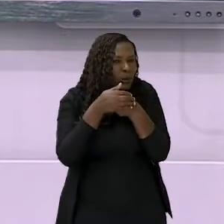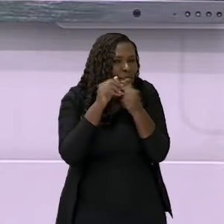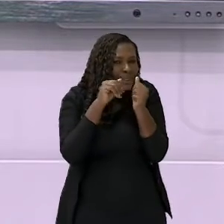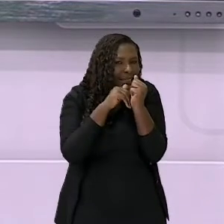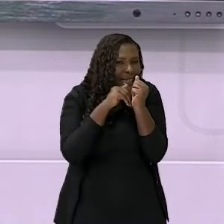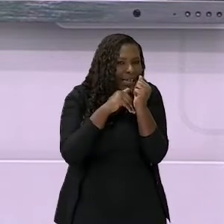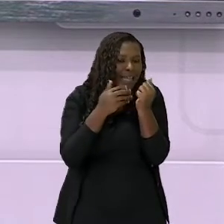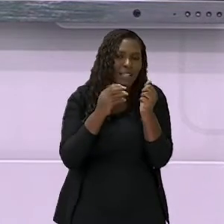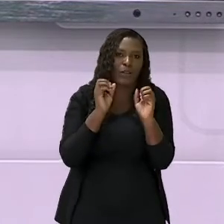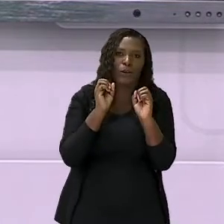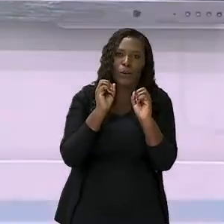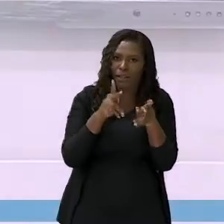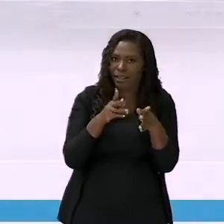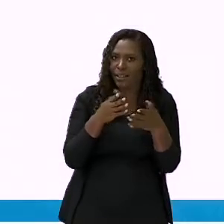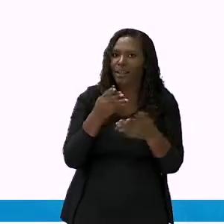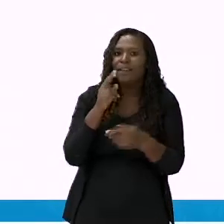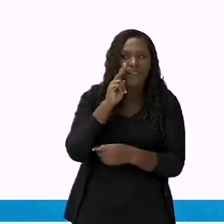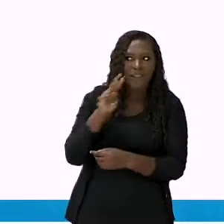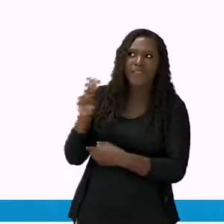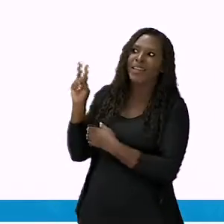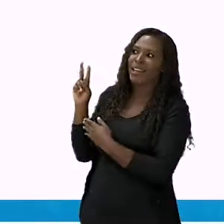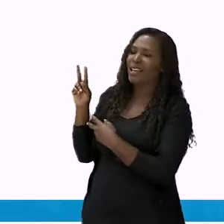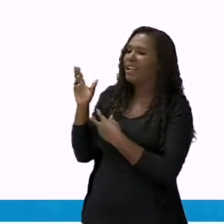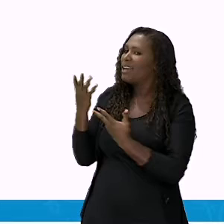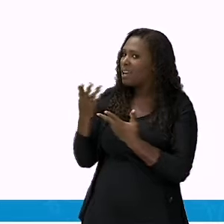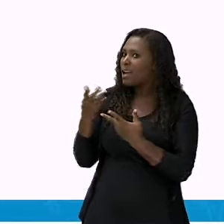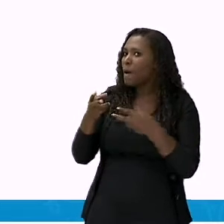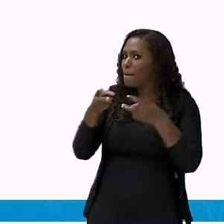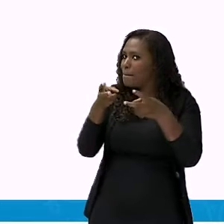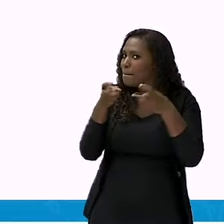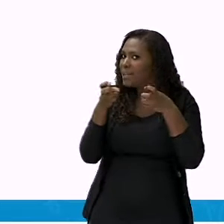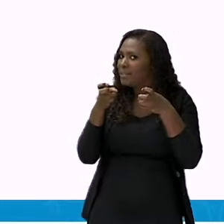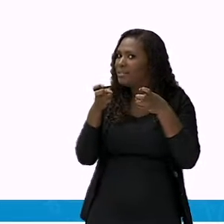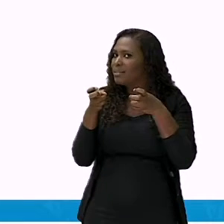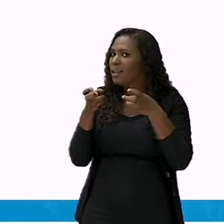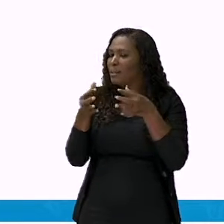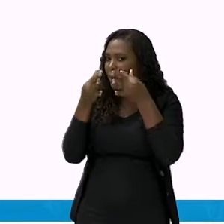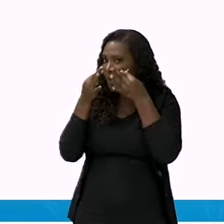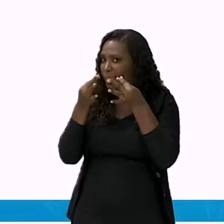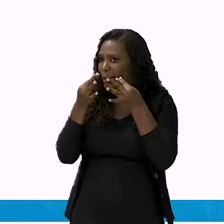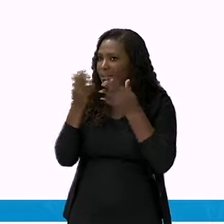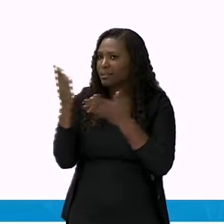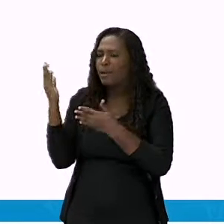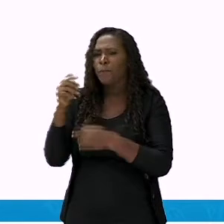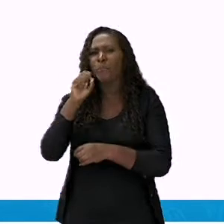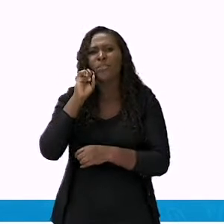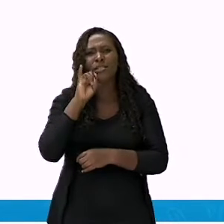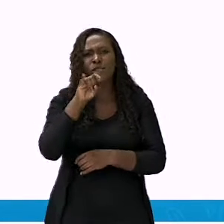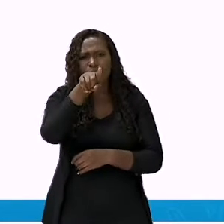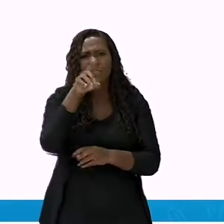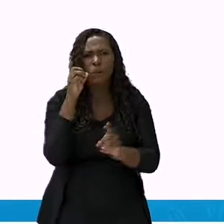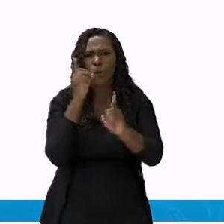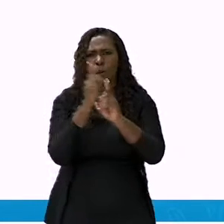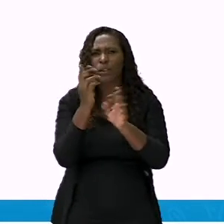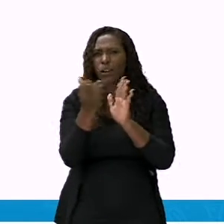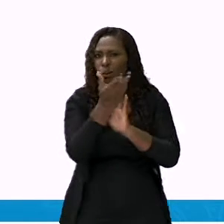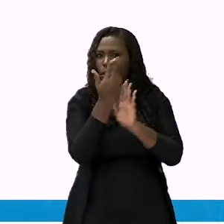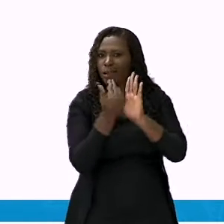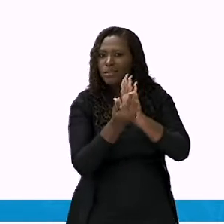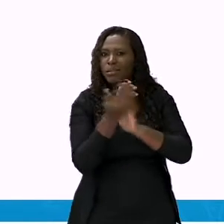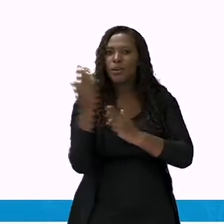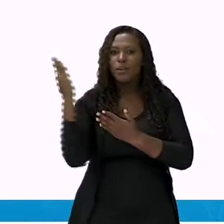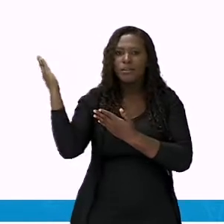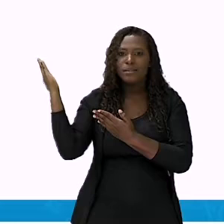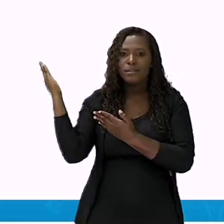a composição. Quando você encontrar um quadro desse ou um desenho desse na sua frente,